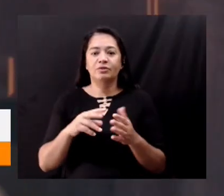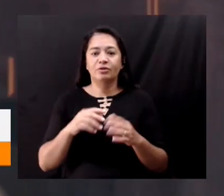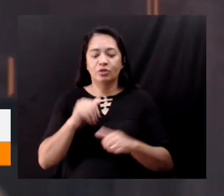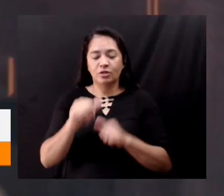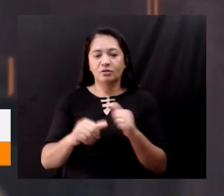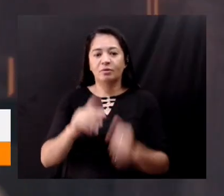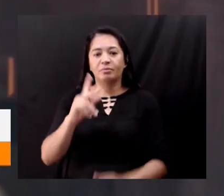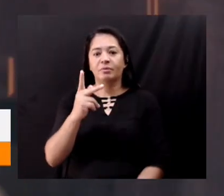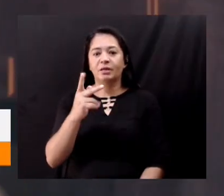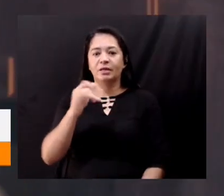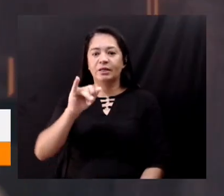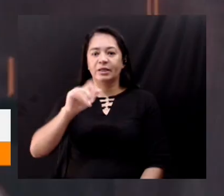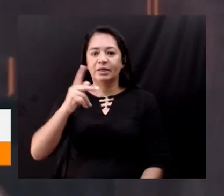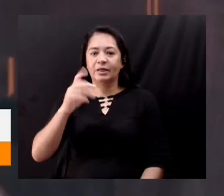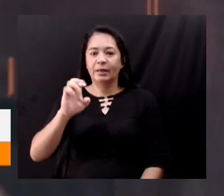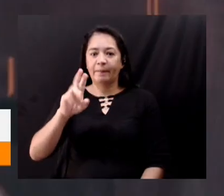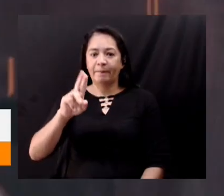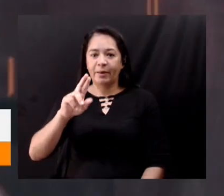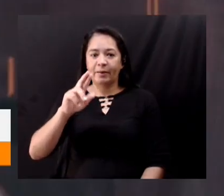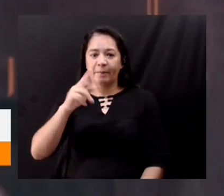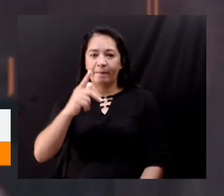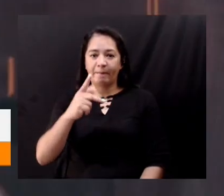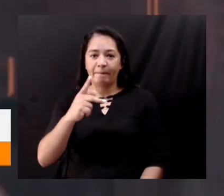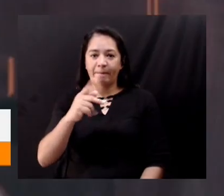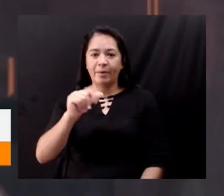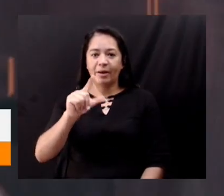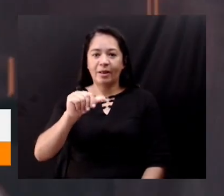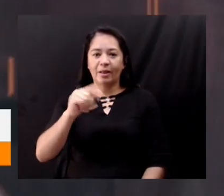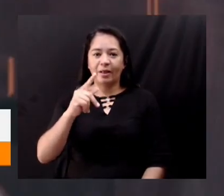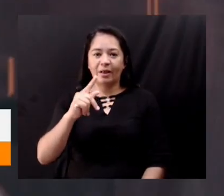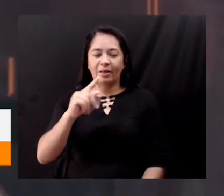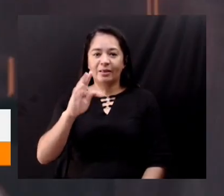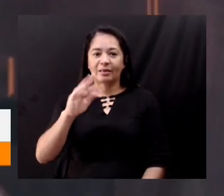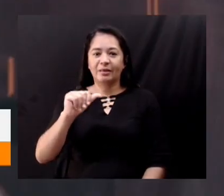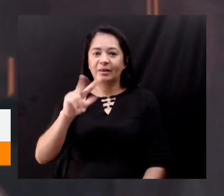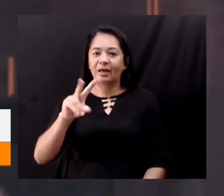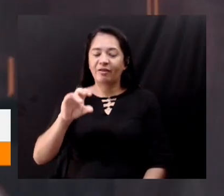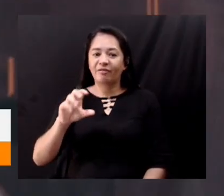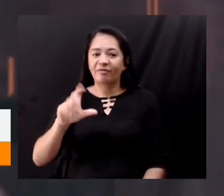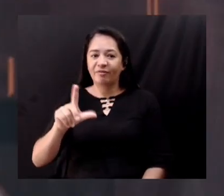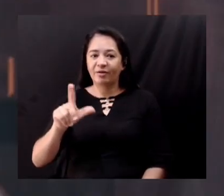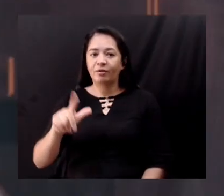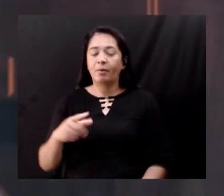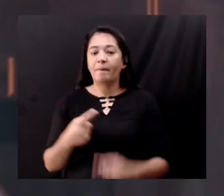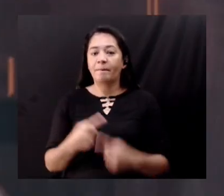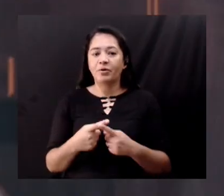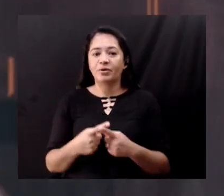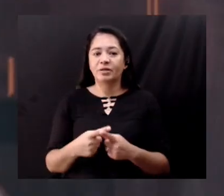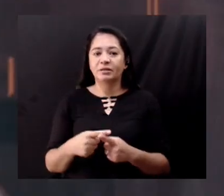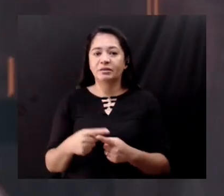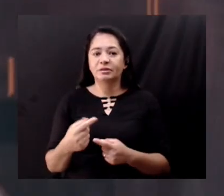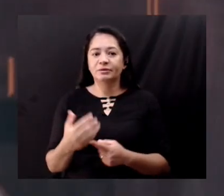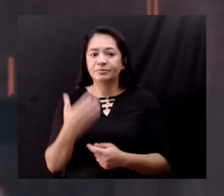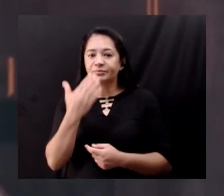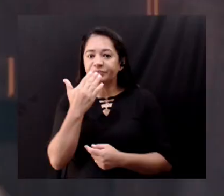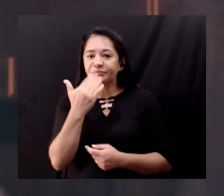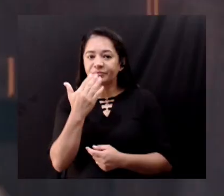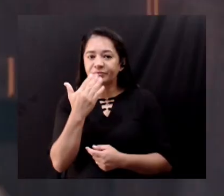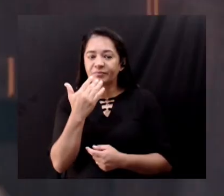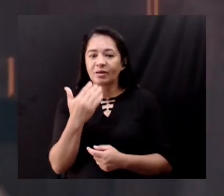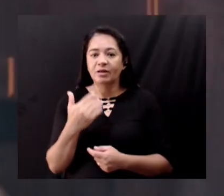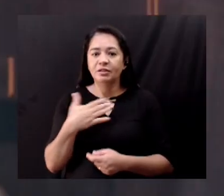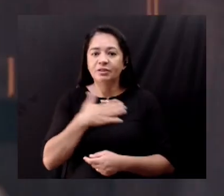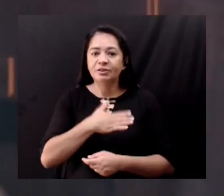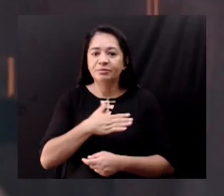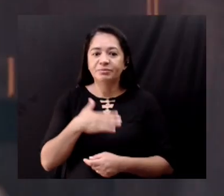hiperpalatável, ele é muito agradável às nossas papilas gustativas que estão na língua e aí eles ficam muito prazerosos para